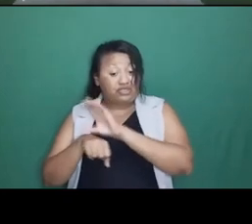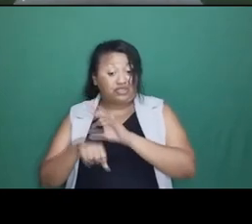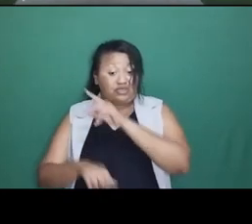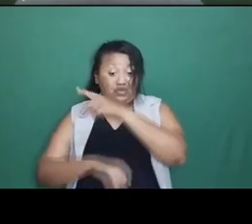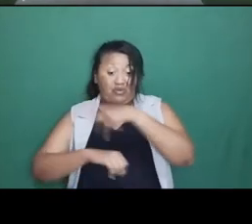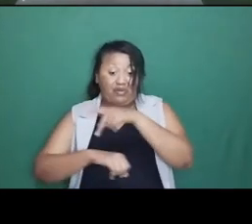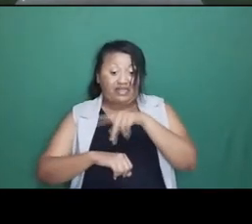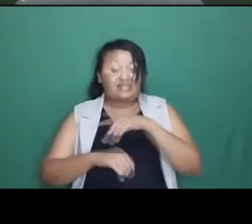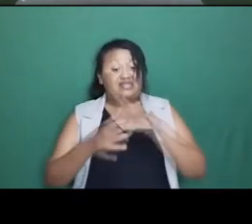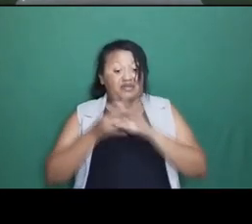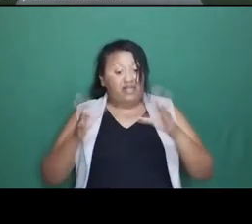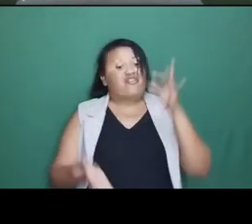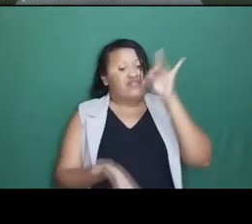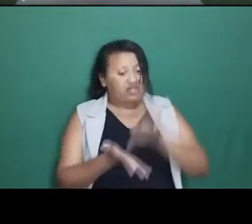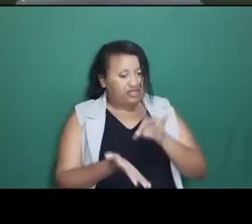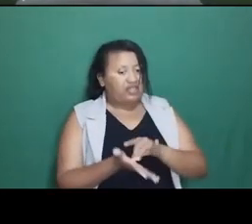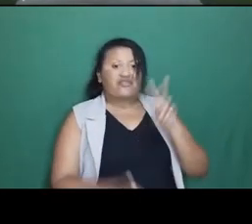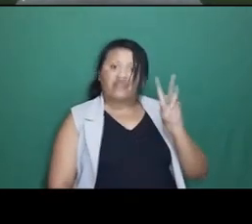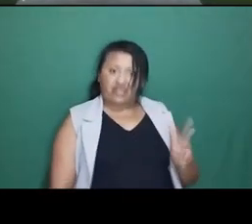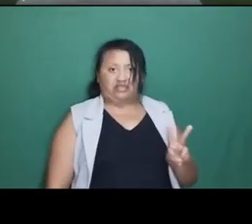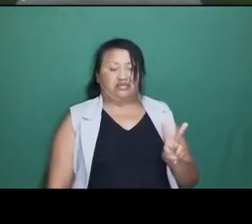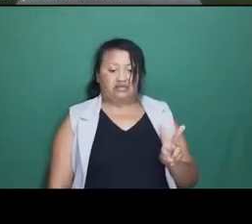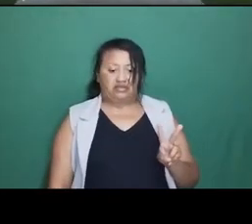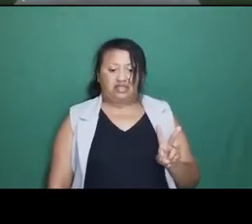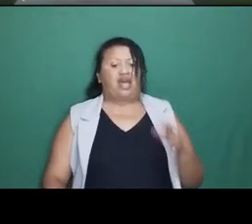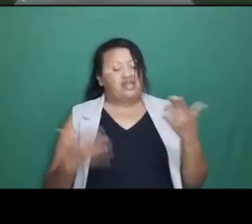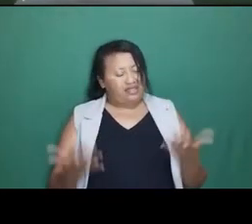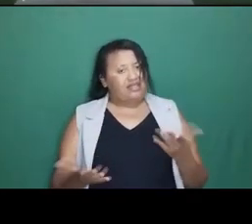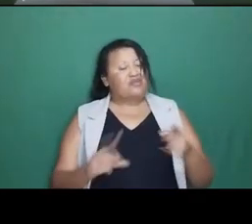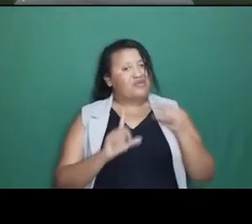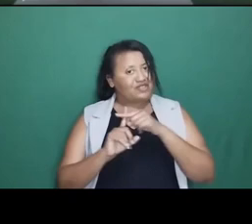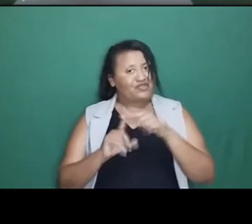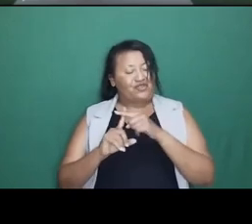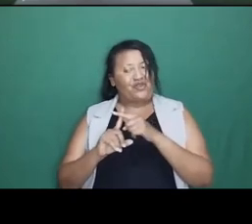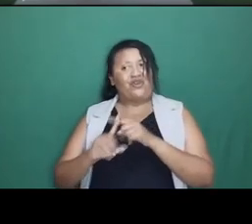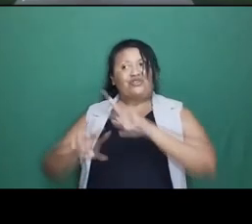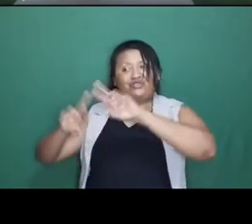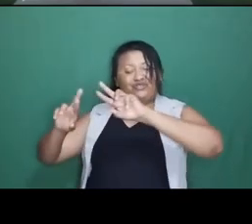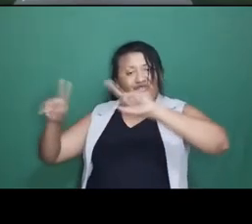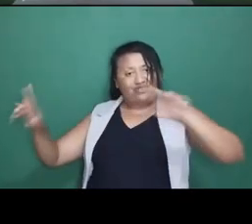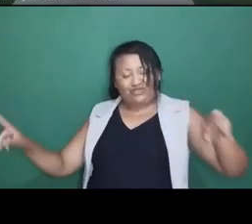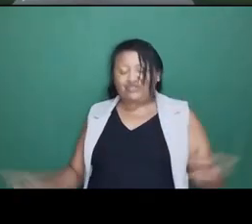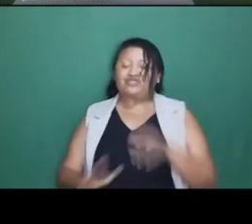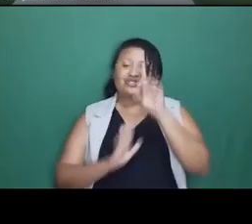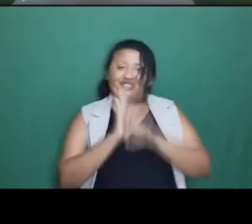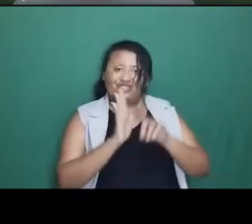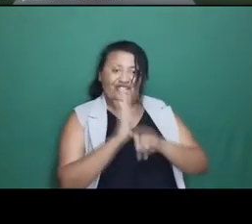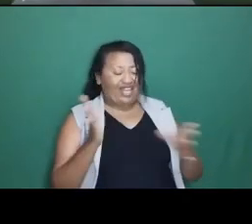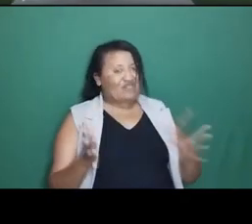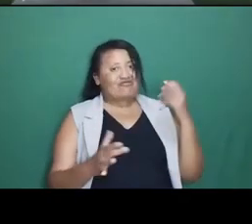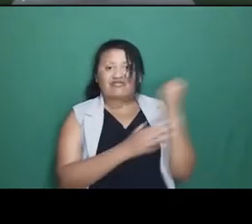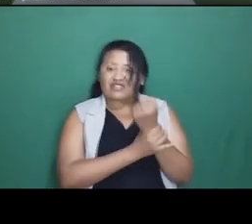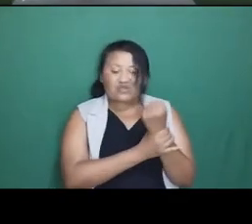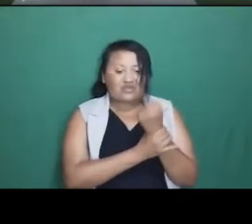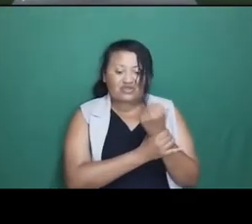essa declaração positivos a toda pessoa humana os direitos invioláveis